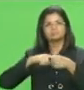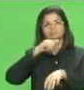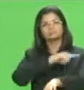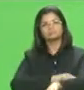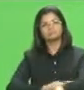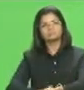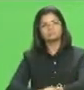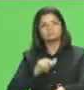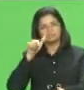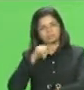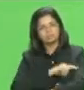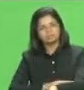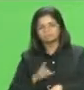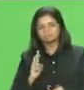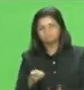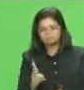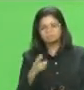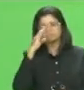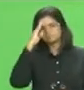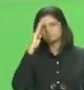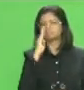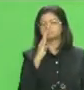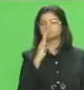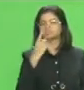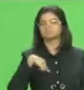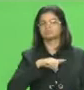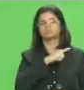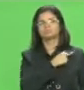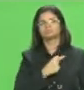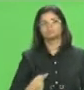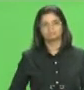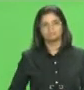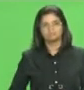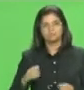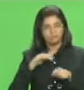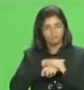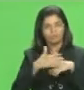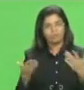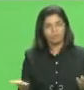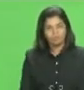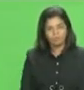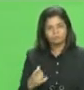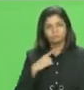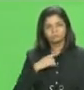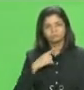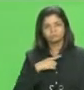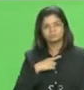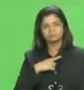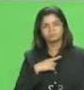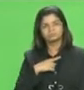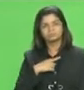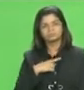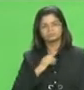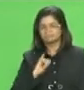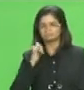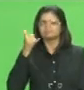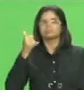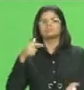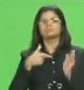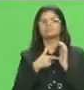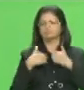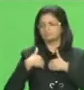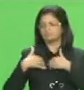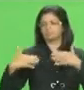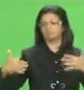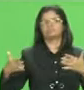e a educação será prioridade, no nosso governo. Na noite de hoje, eu tenho a oportunidade, de abrir o meu